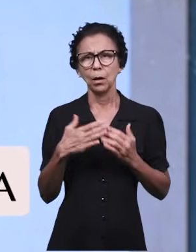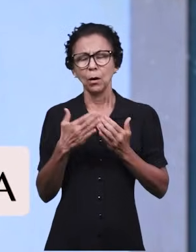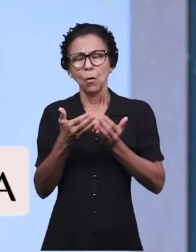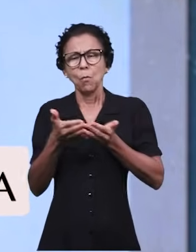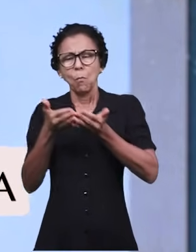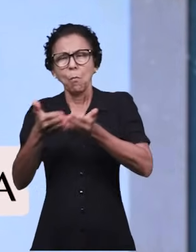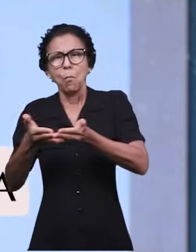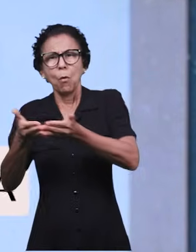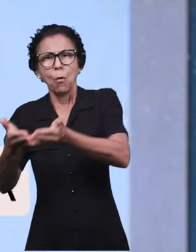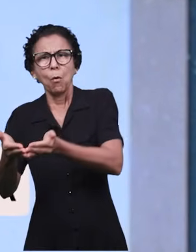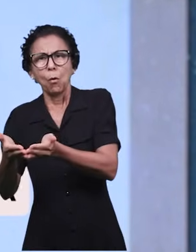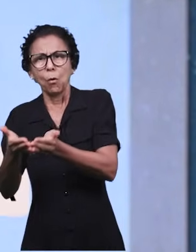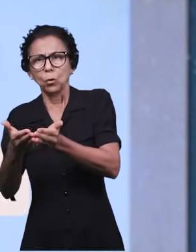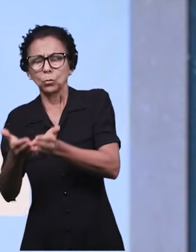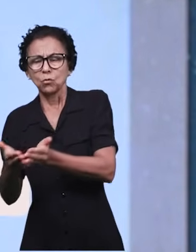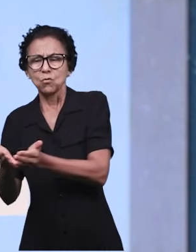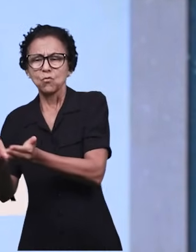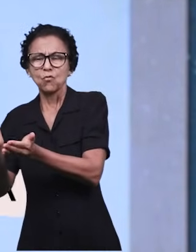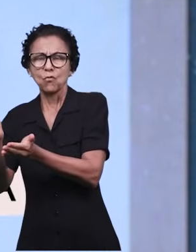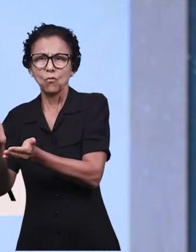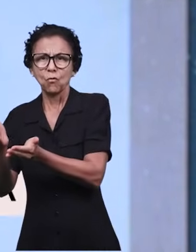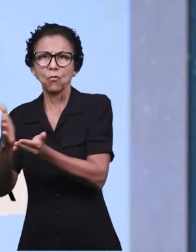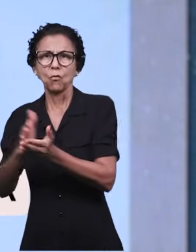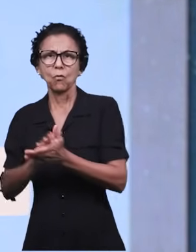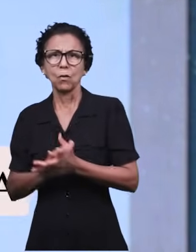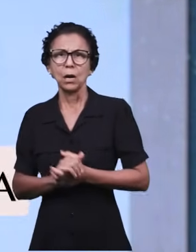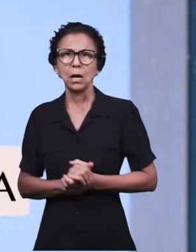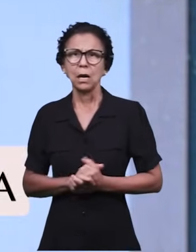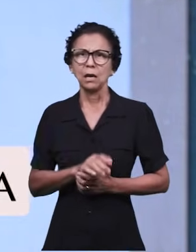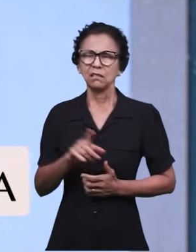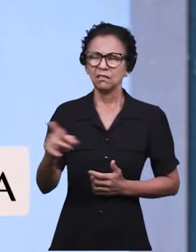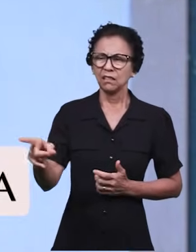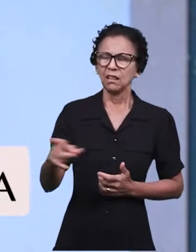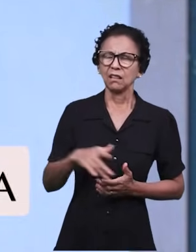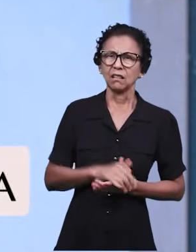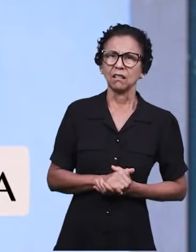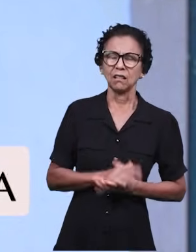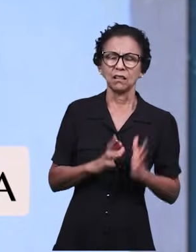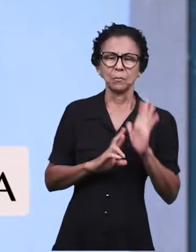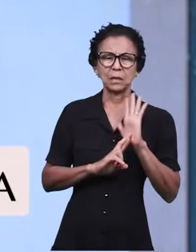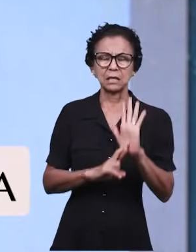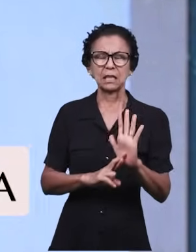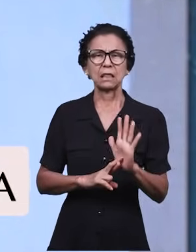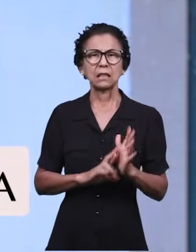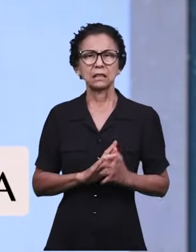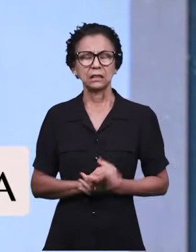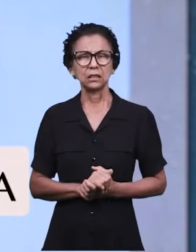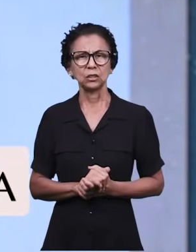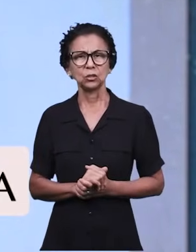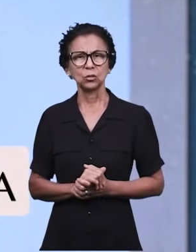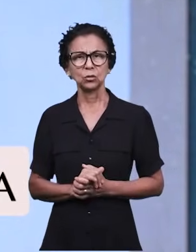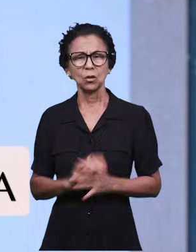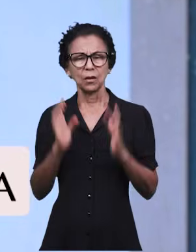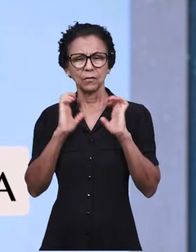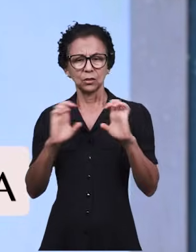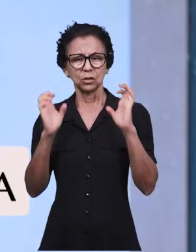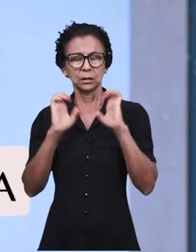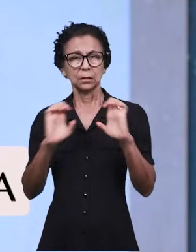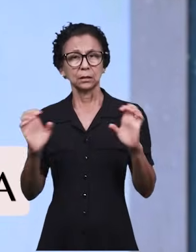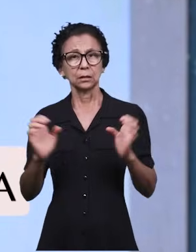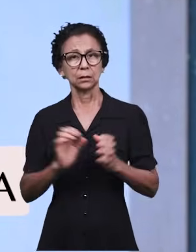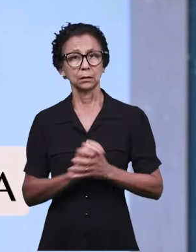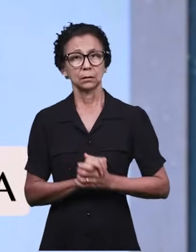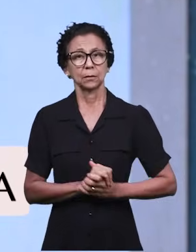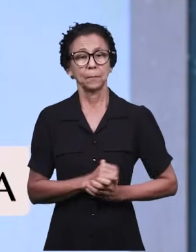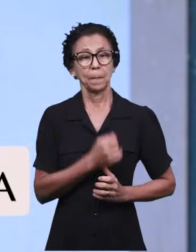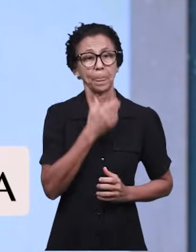está exercendo atividades religiosas. Aí o cônsul, o conselheiro respondeu: